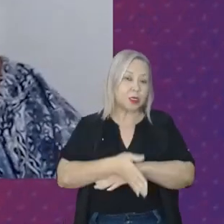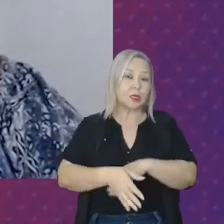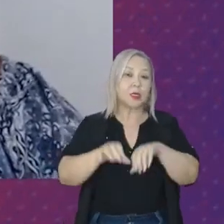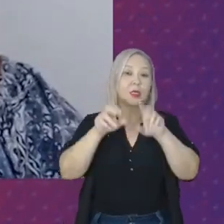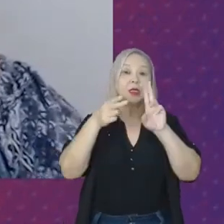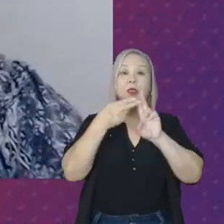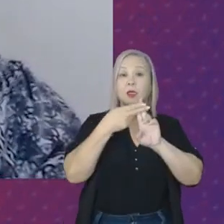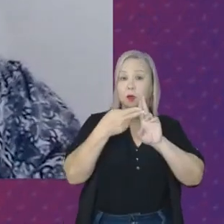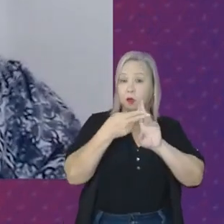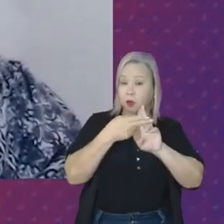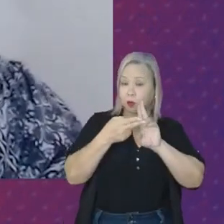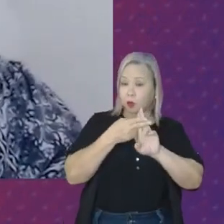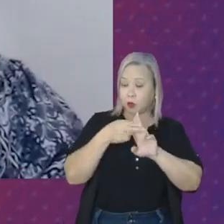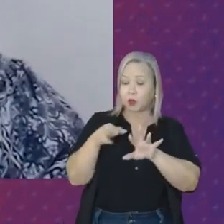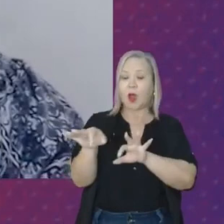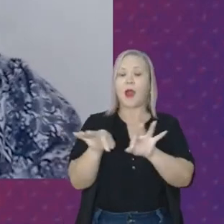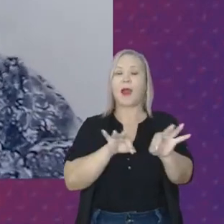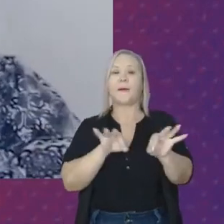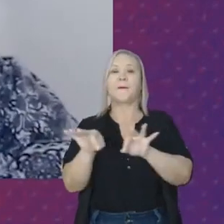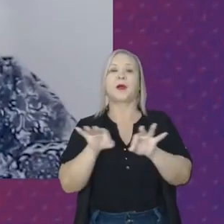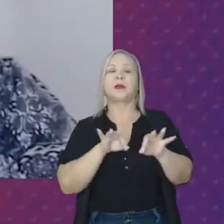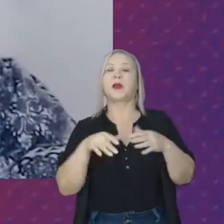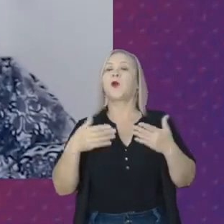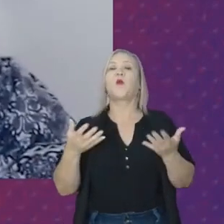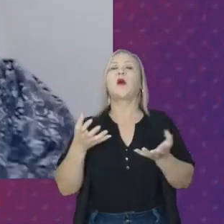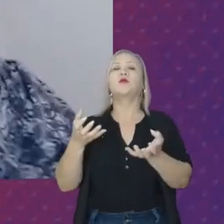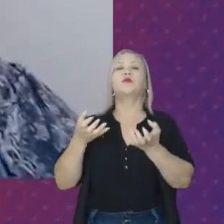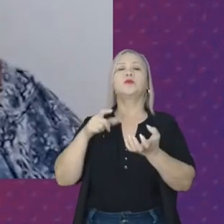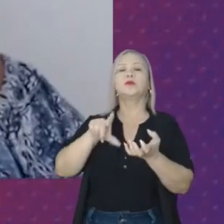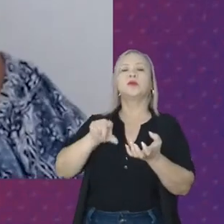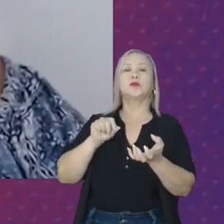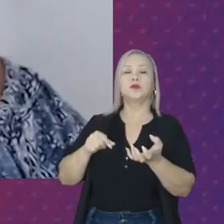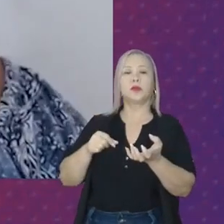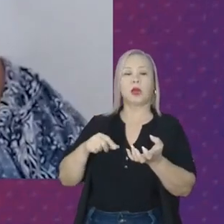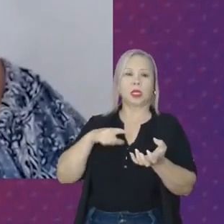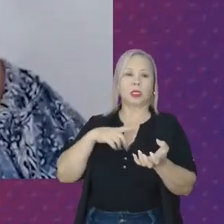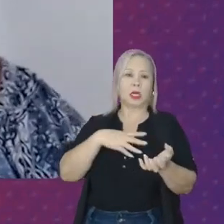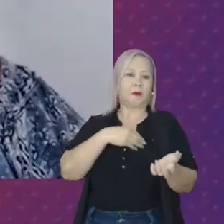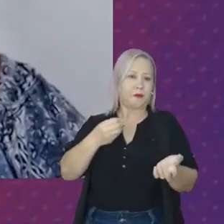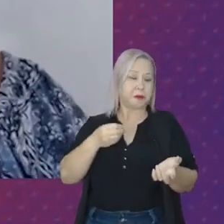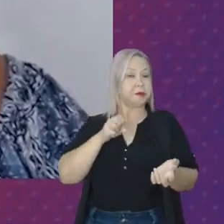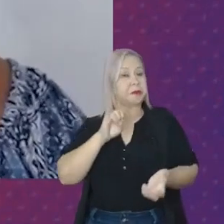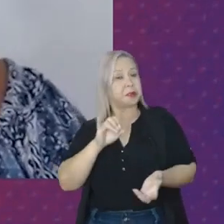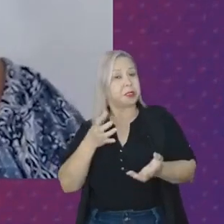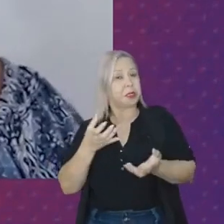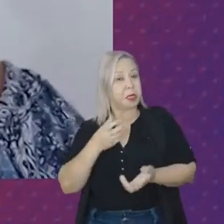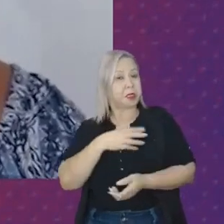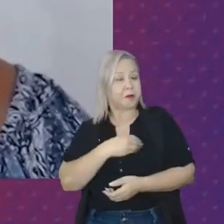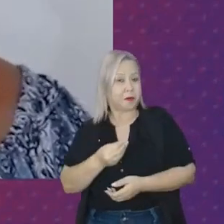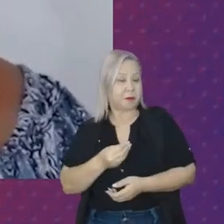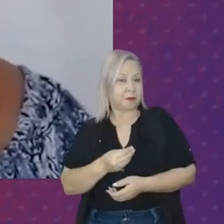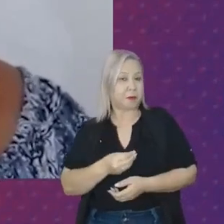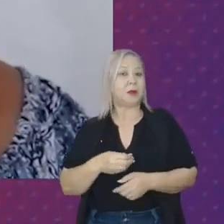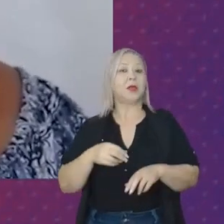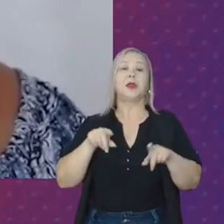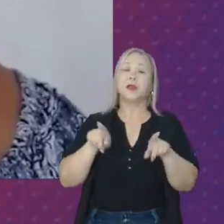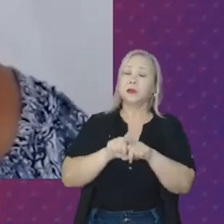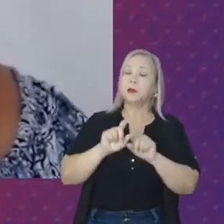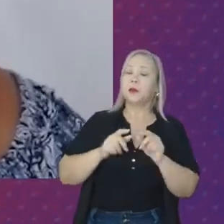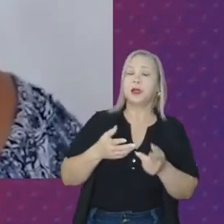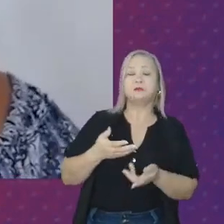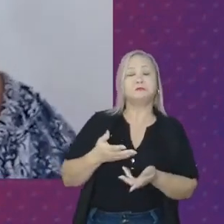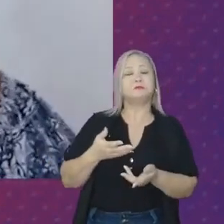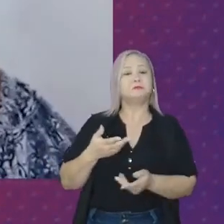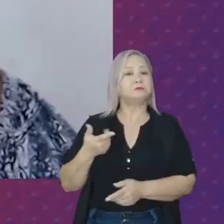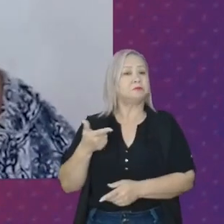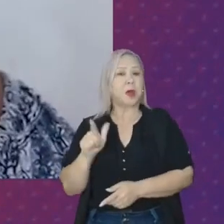Único de Saúde para planejar quando ela quer ter filhos, se ela quer ter filhos e como não ter quando ela não quiser,